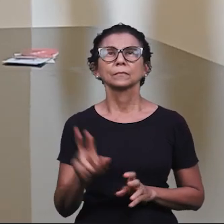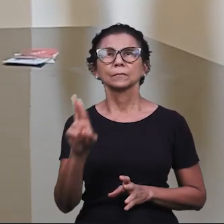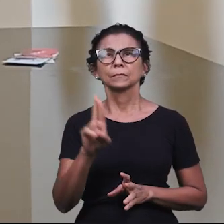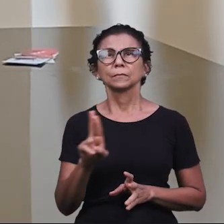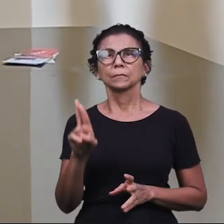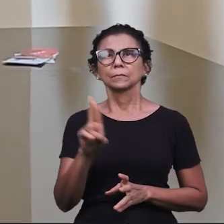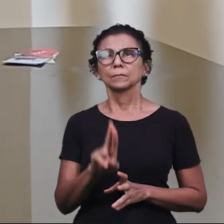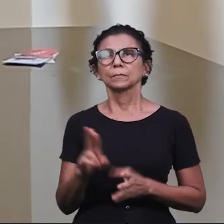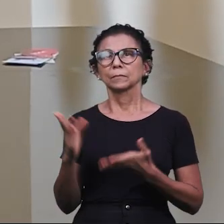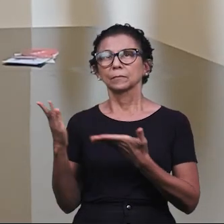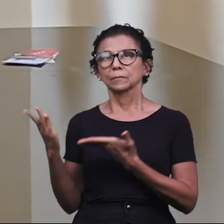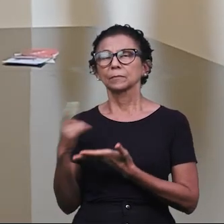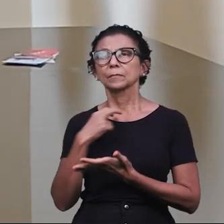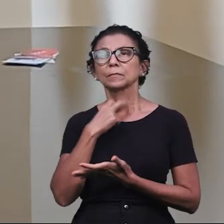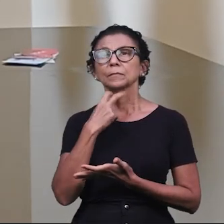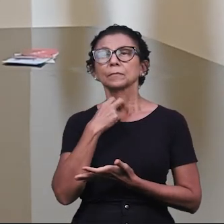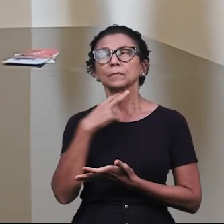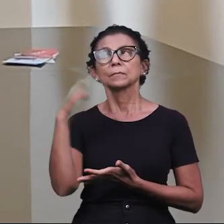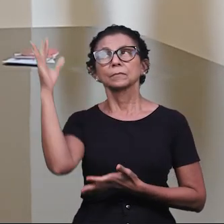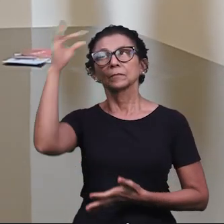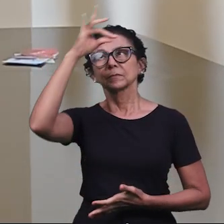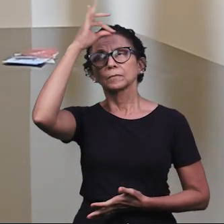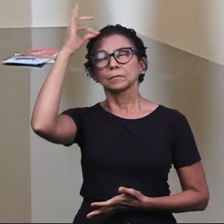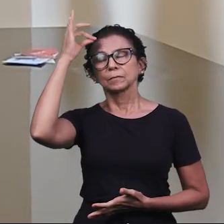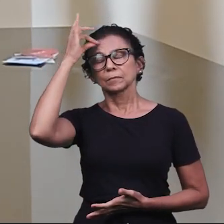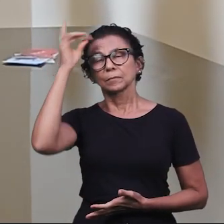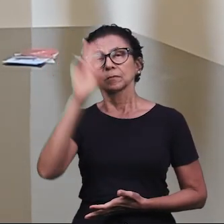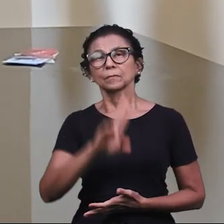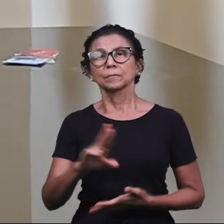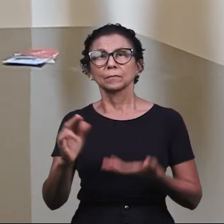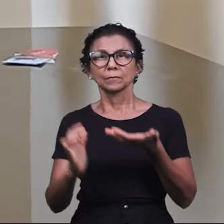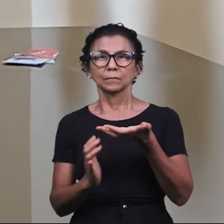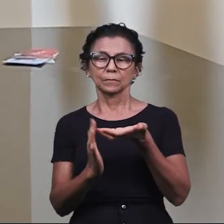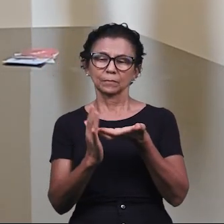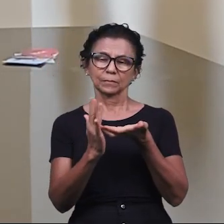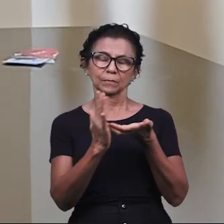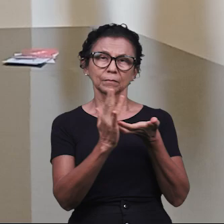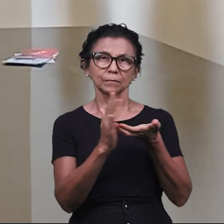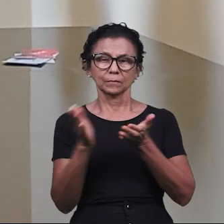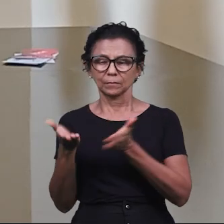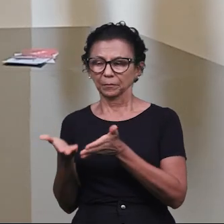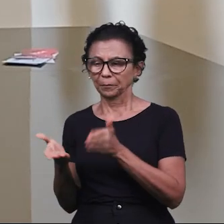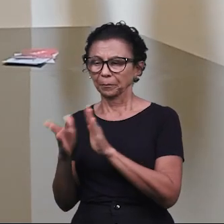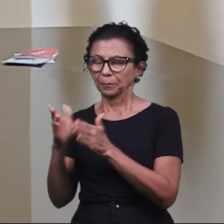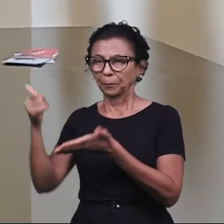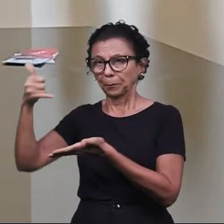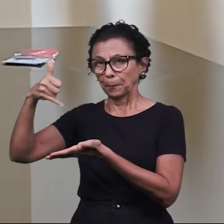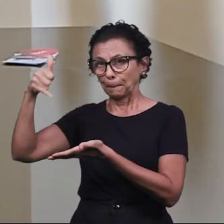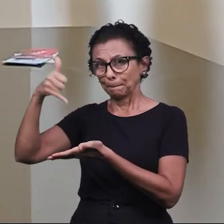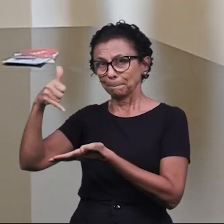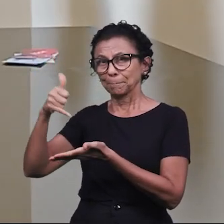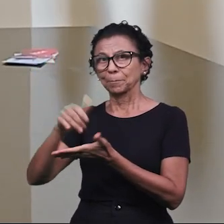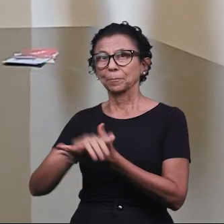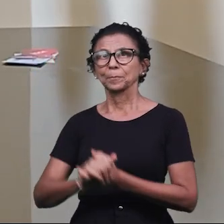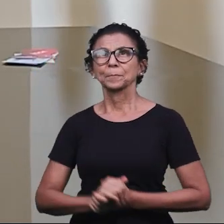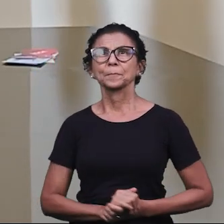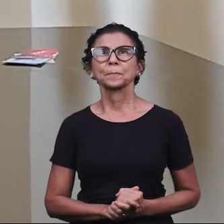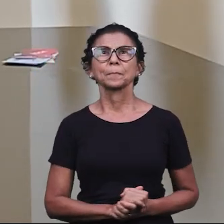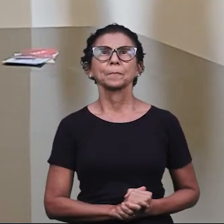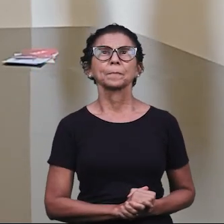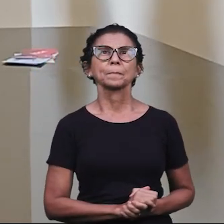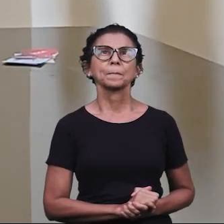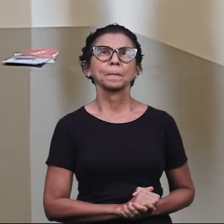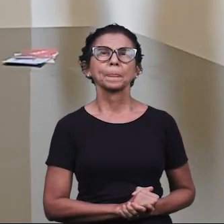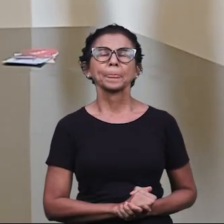ali como a voz do Espírito Santo representada pela candeia e pela botija de azeite. Eu tenho aqui, esses foram impressos